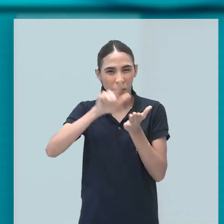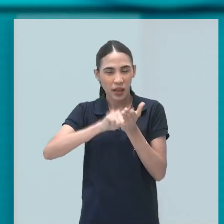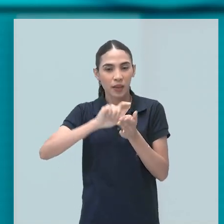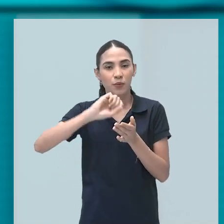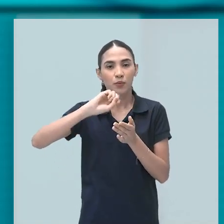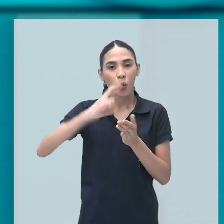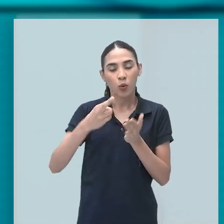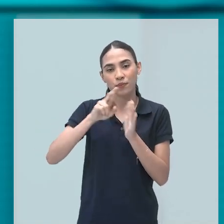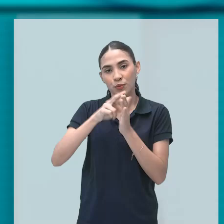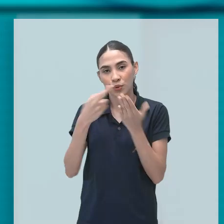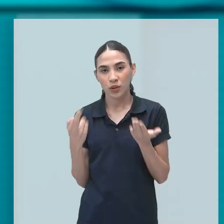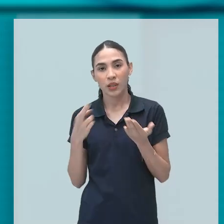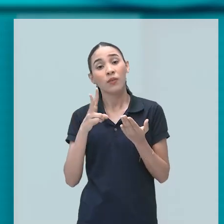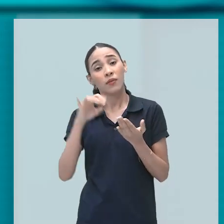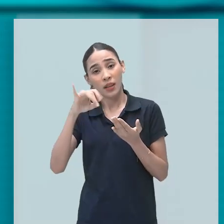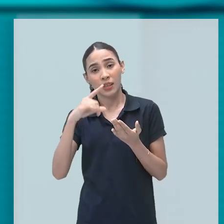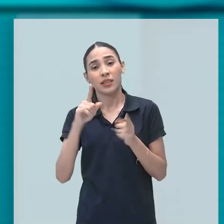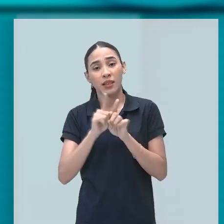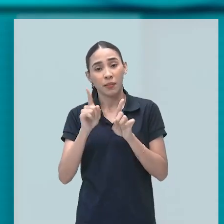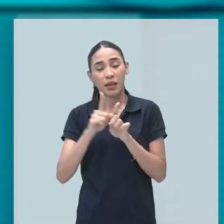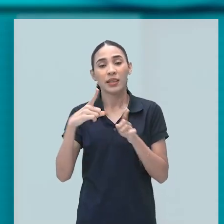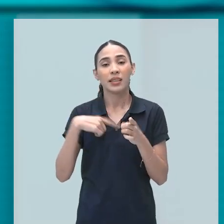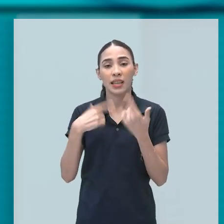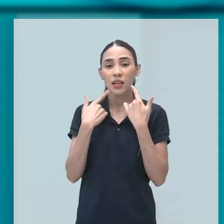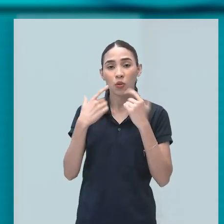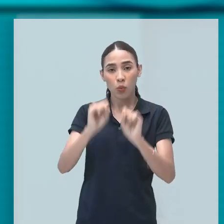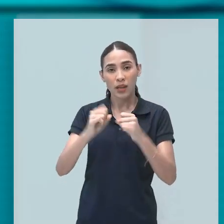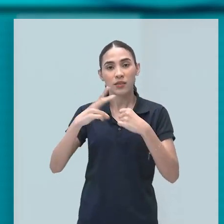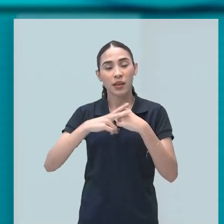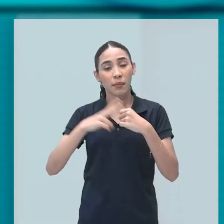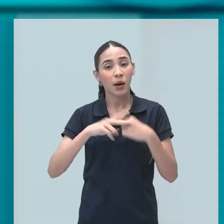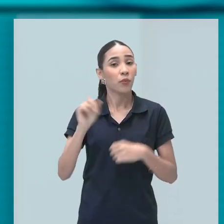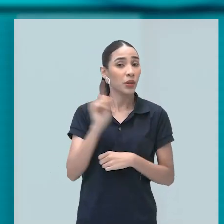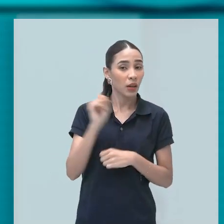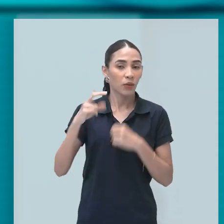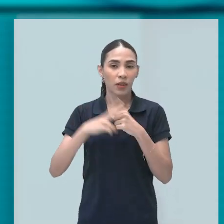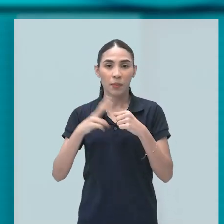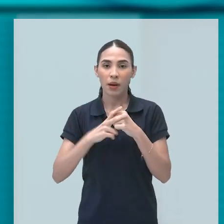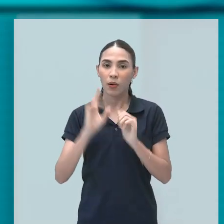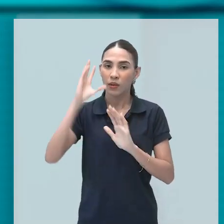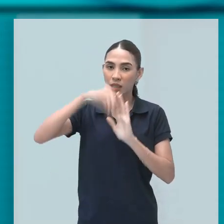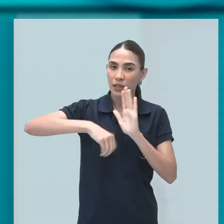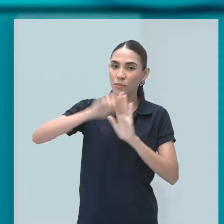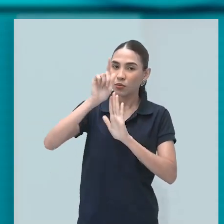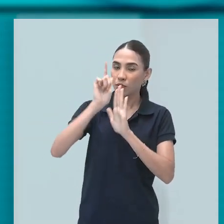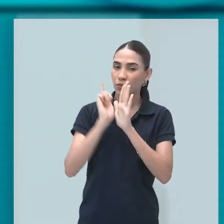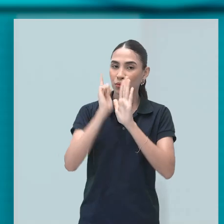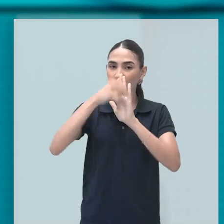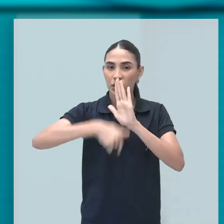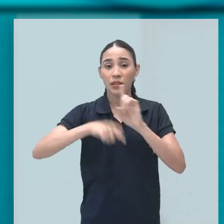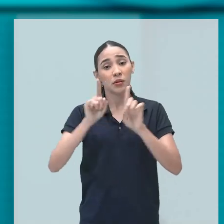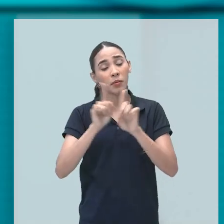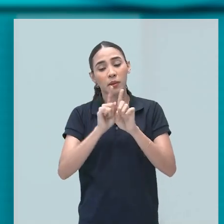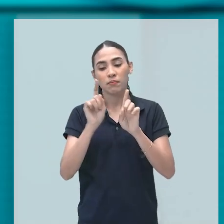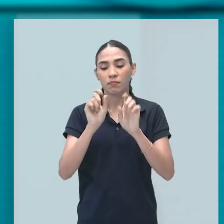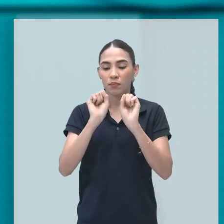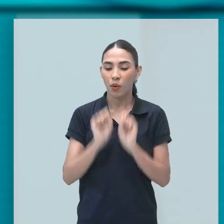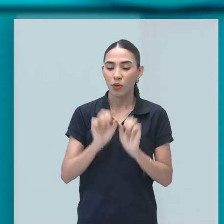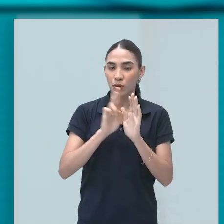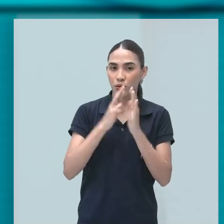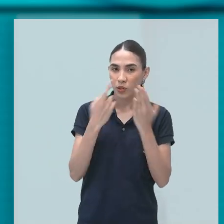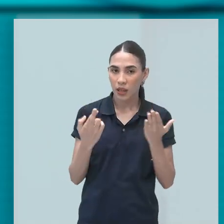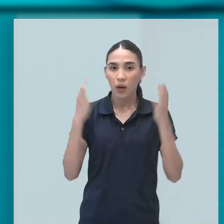jornais, certo? Então você vai ter articulação de linguagem verbal e não verbal nesse gênero, pode estar no jornal, pode estar